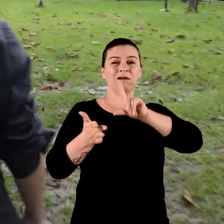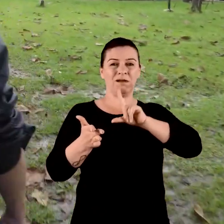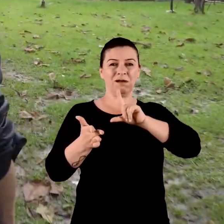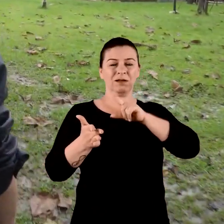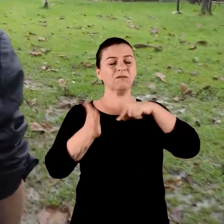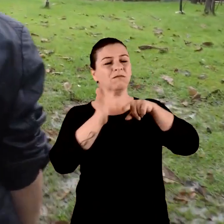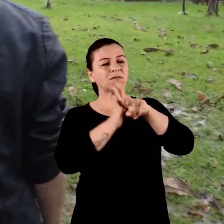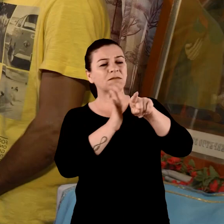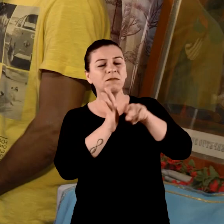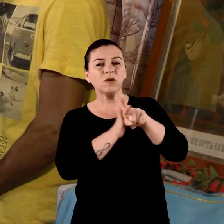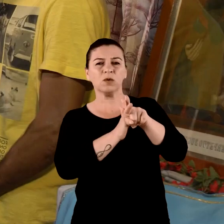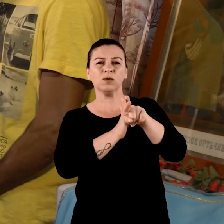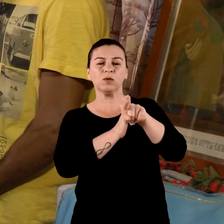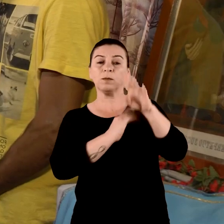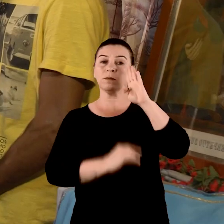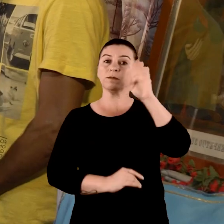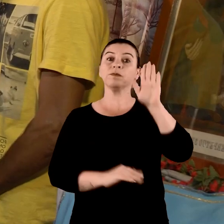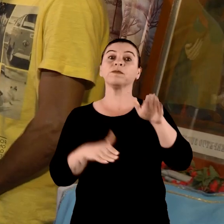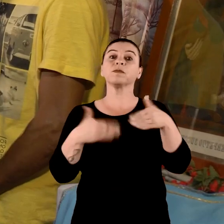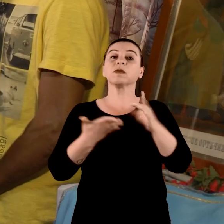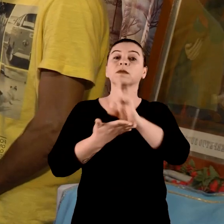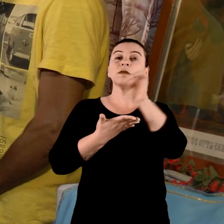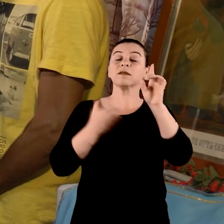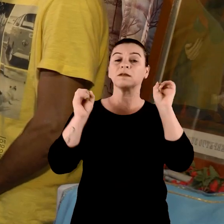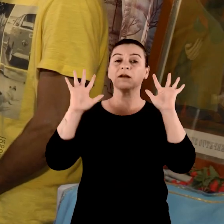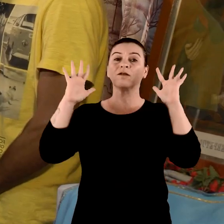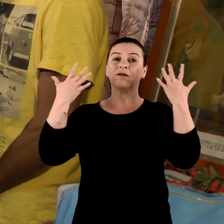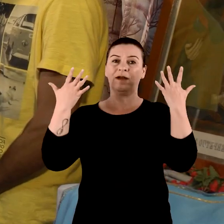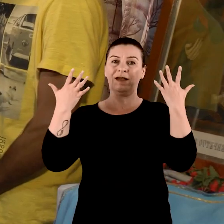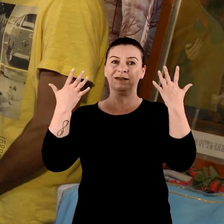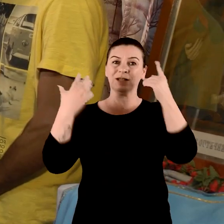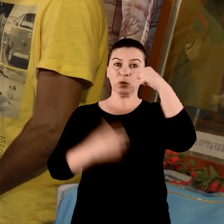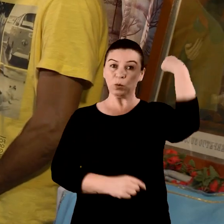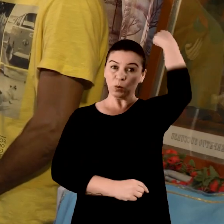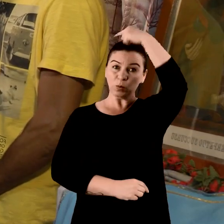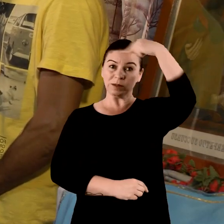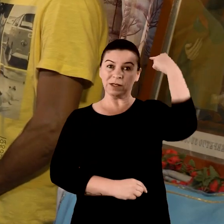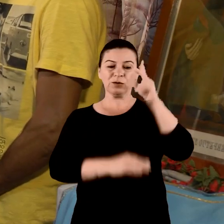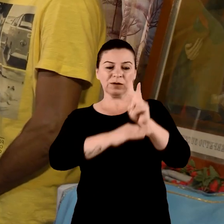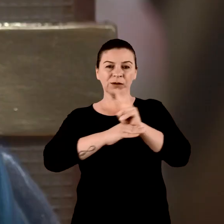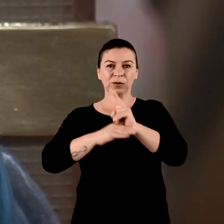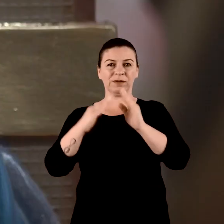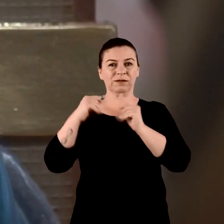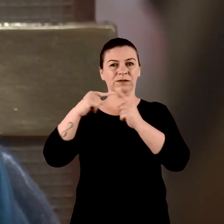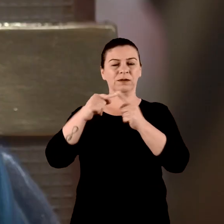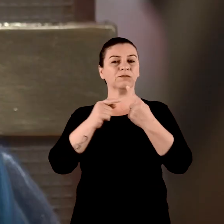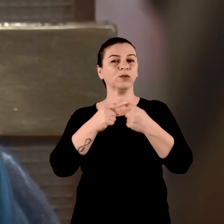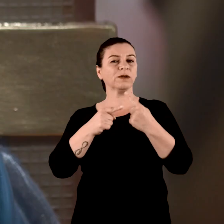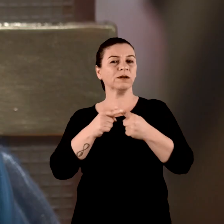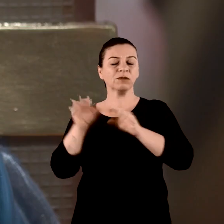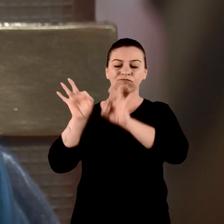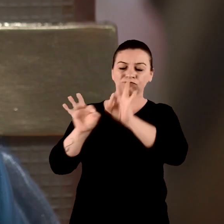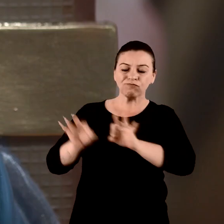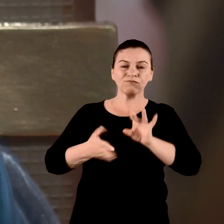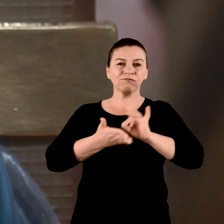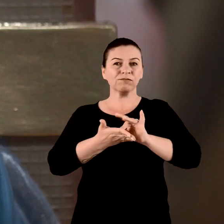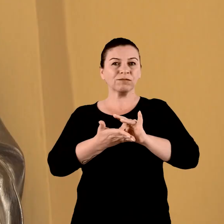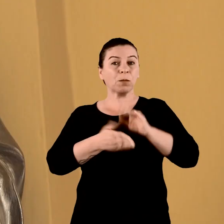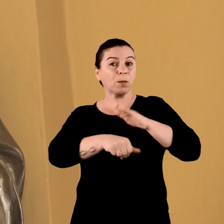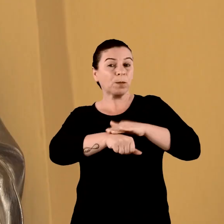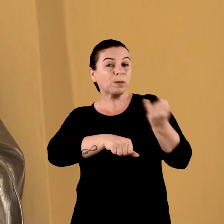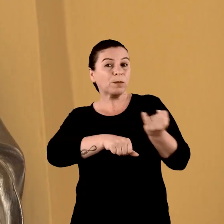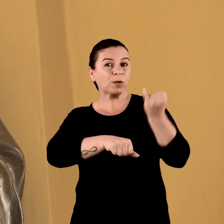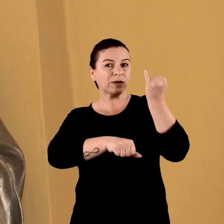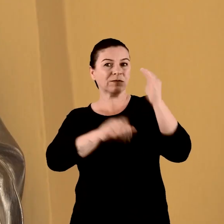essas comunidades e pergunto, principalmente qual é a data de festa do santo padroeiro. Para eu poder fazer a restauração num momento